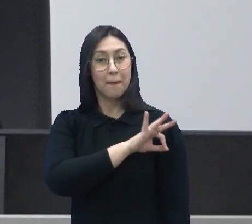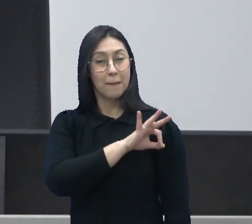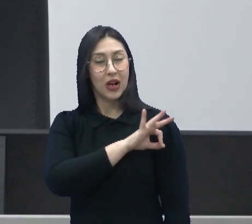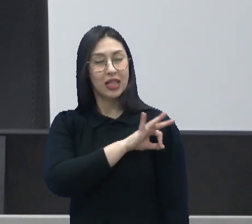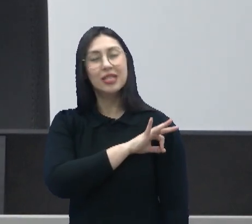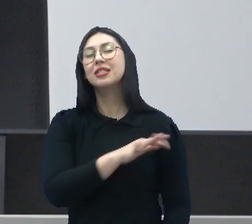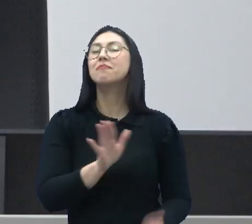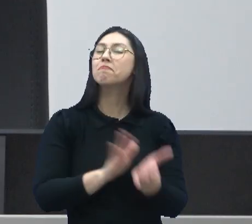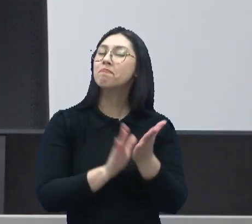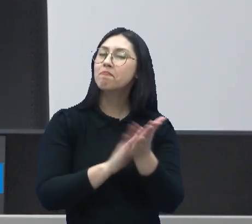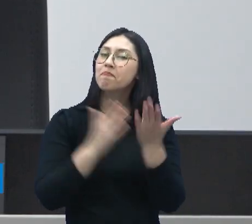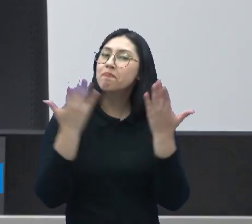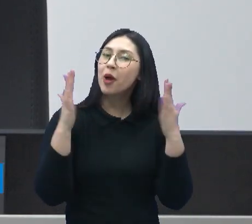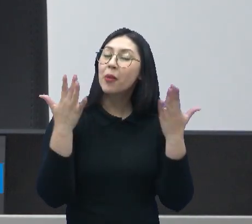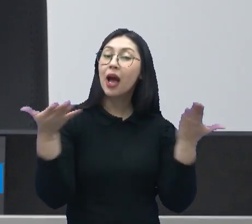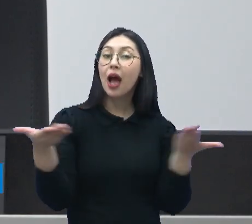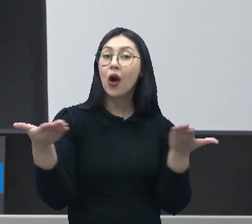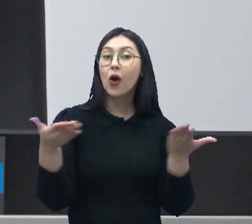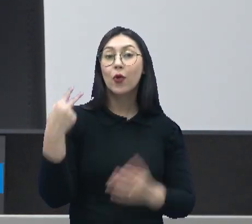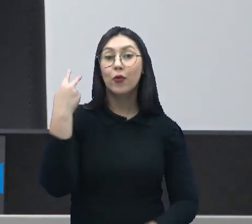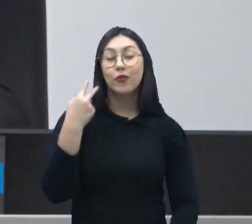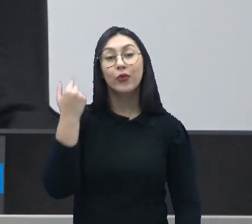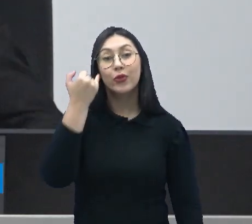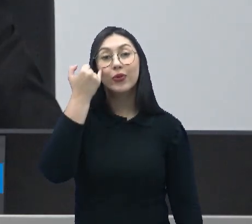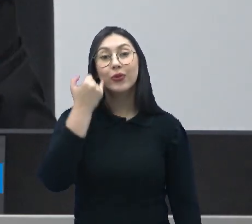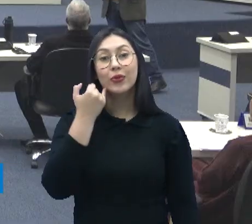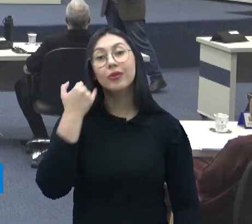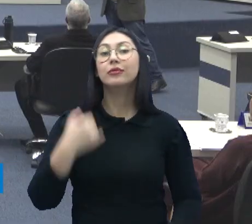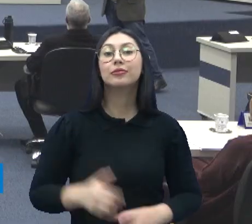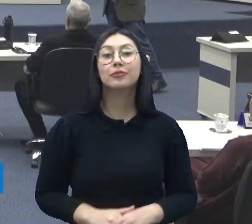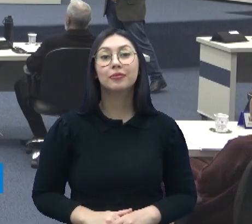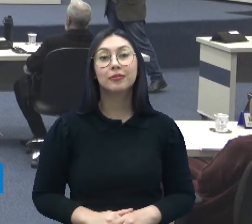uma vez. Com a palavra, o vereador Zé Luiz Nunes.